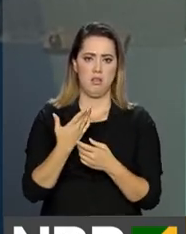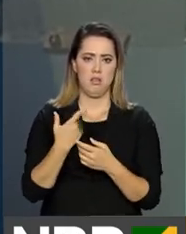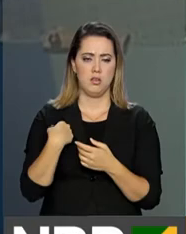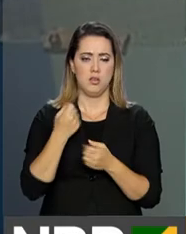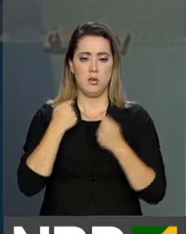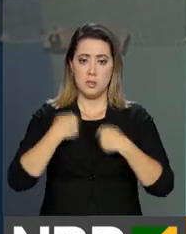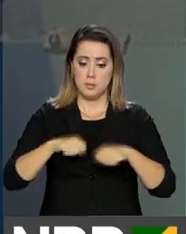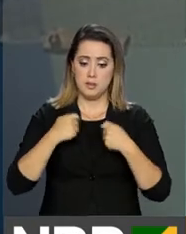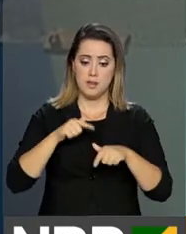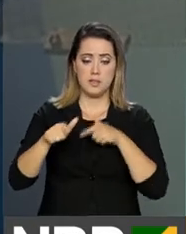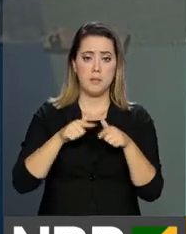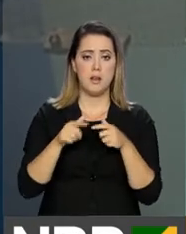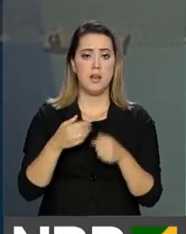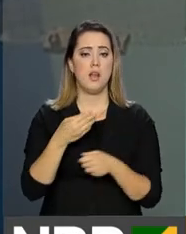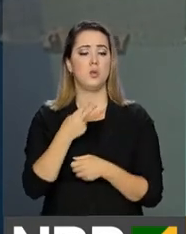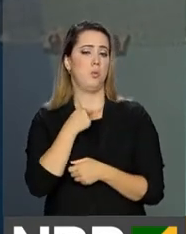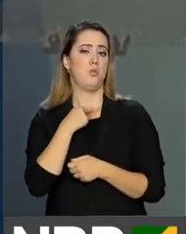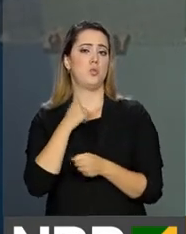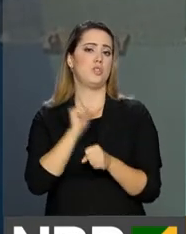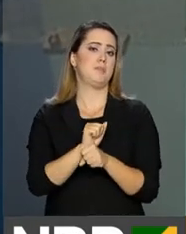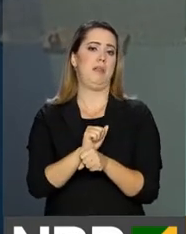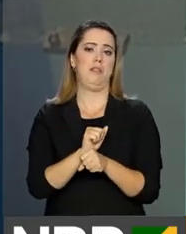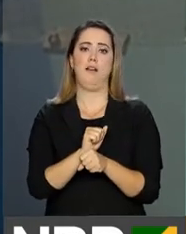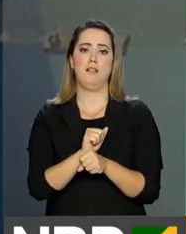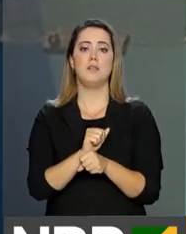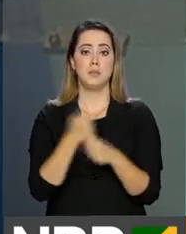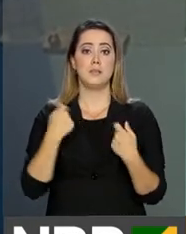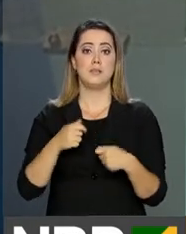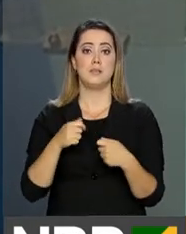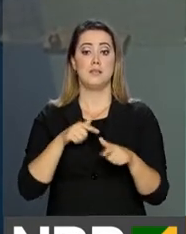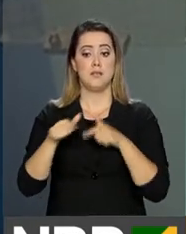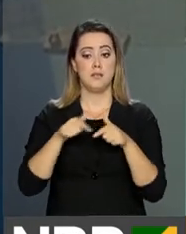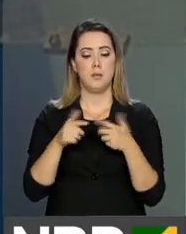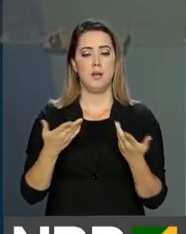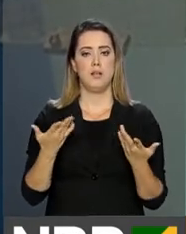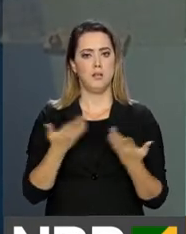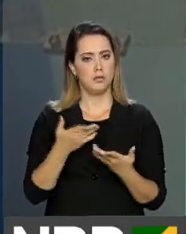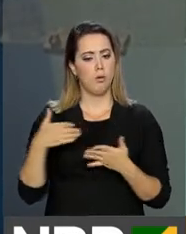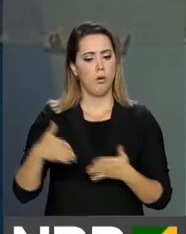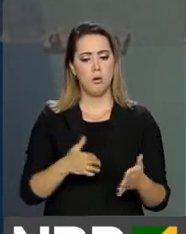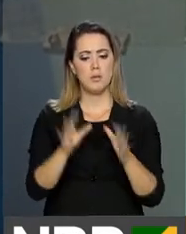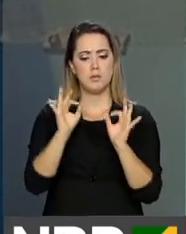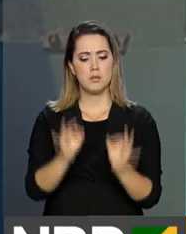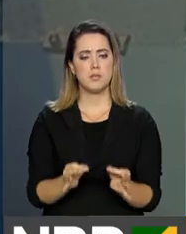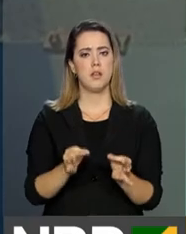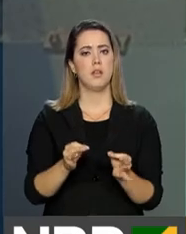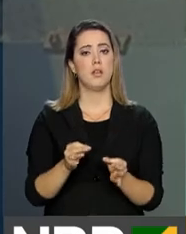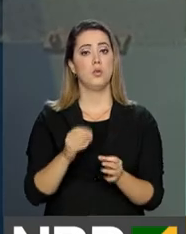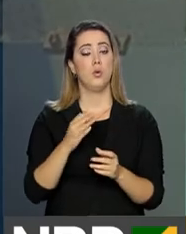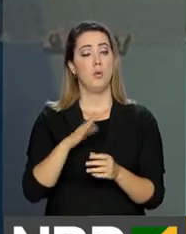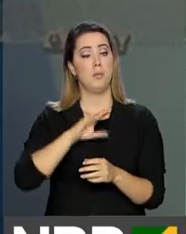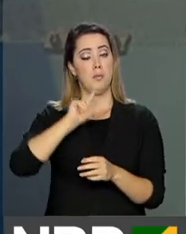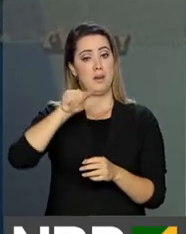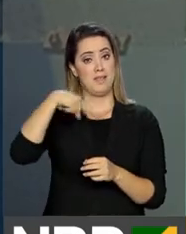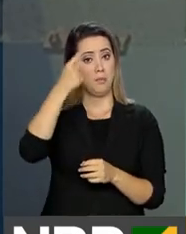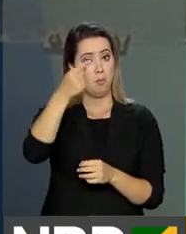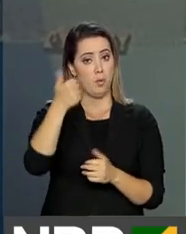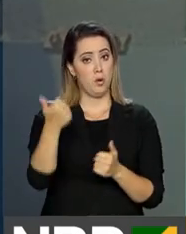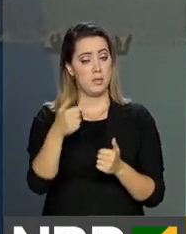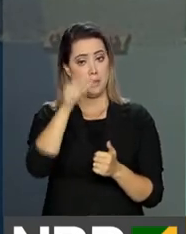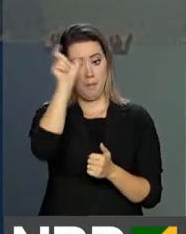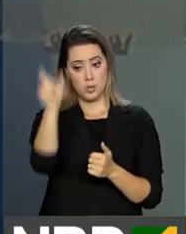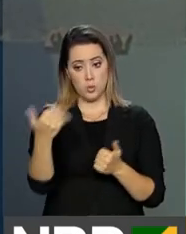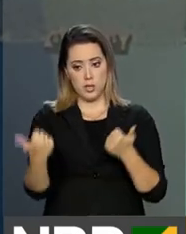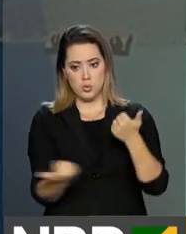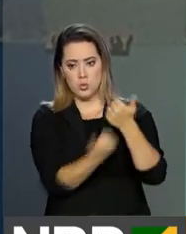algo que colocasse os trilhos no lugar para que quem chegasse ou vier a chegar em 2019 possa dirigir a